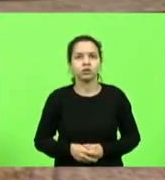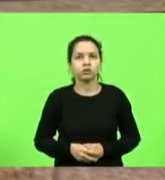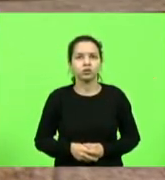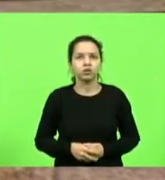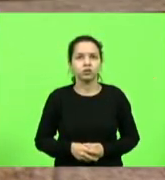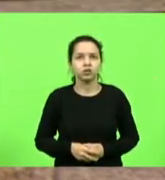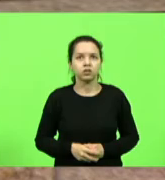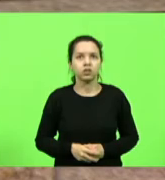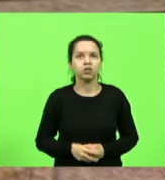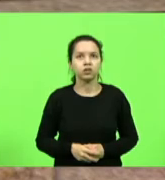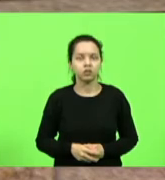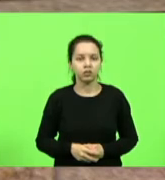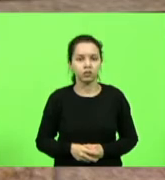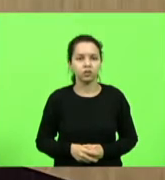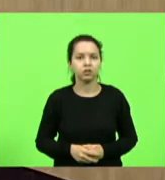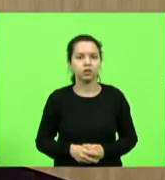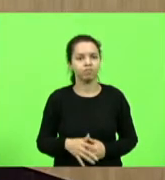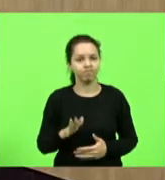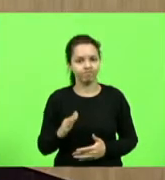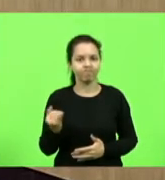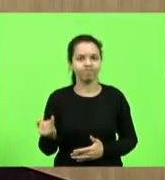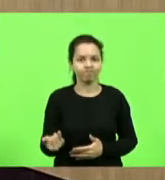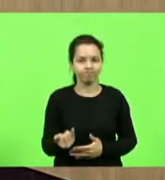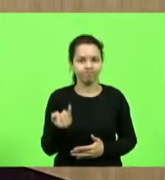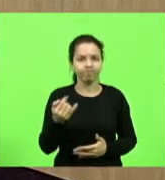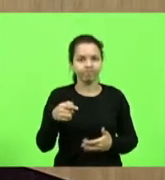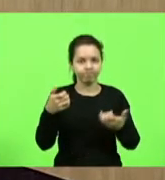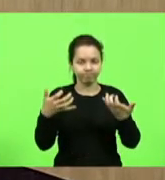só aproveitando a vossa fala,